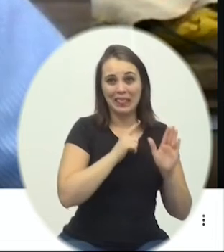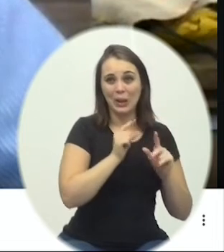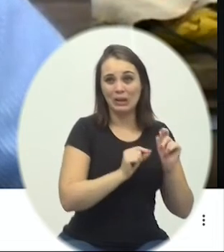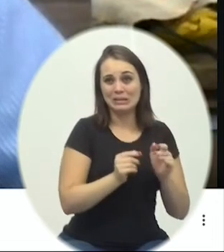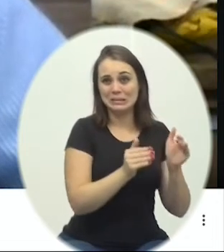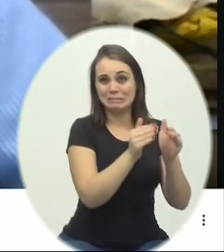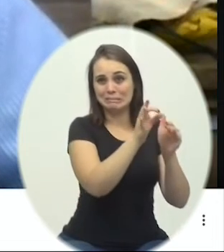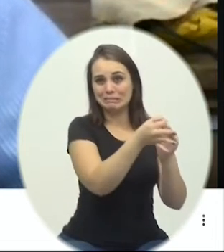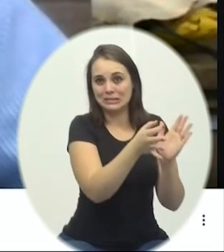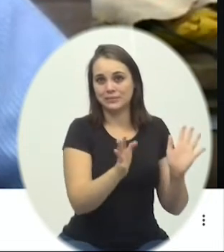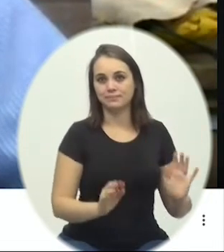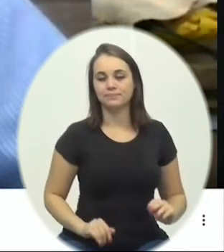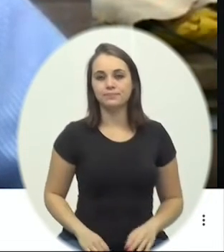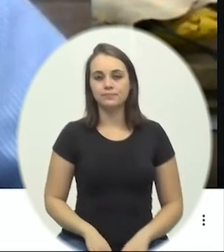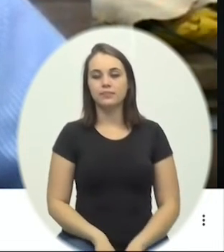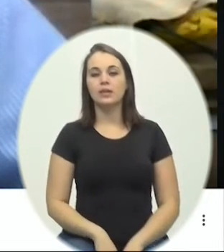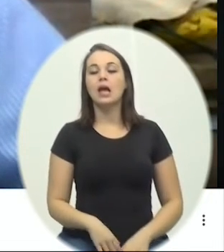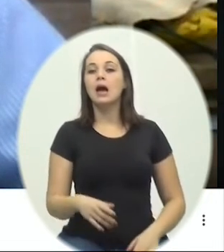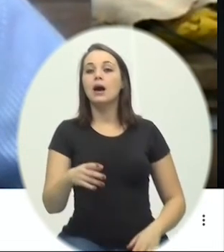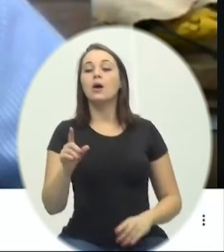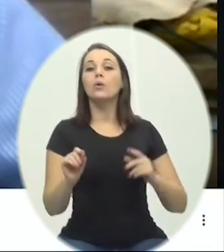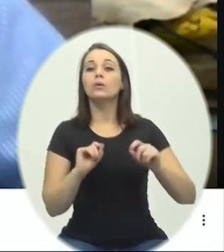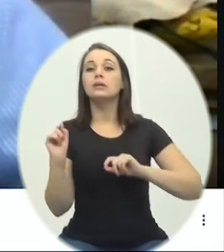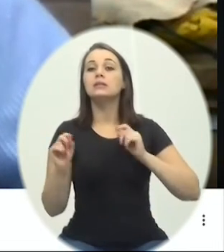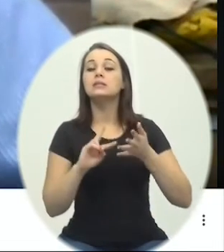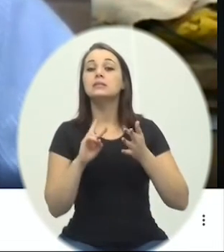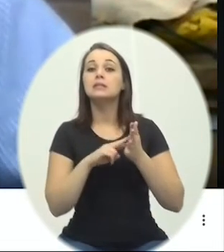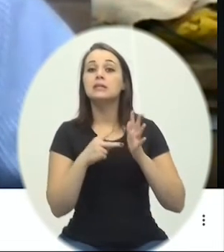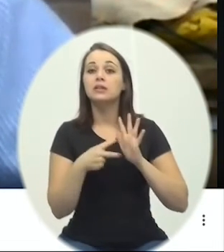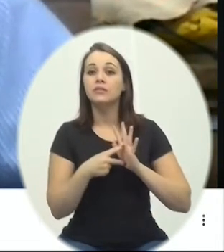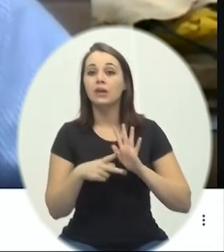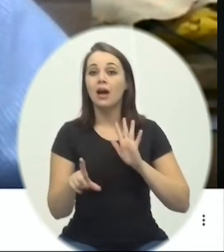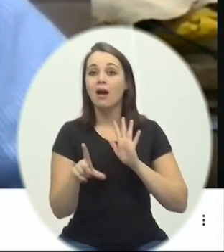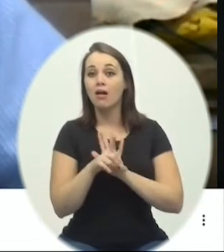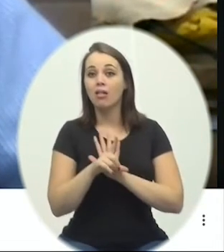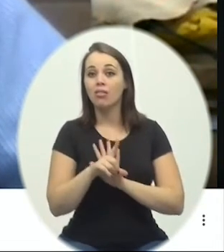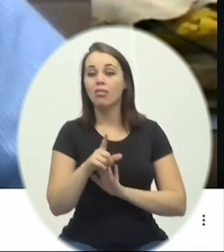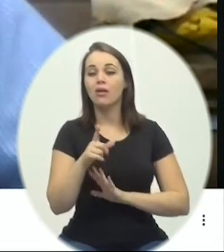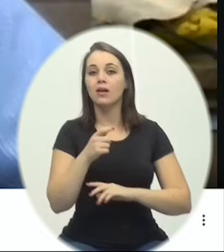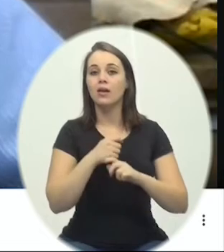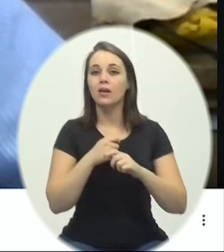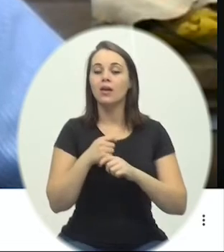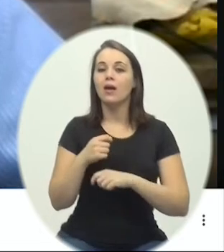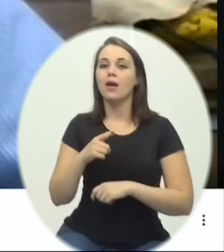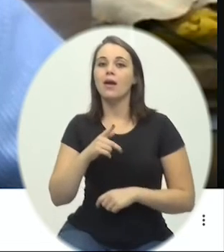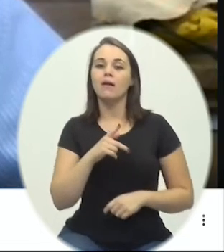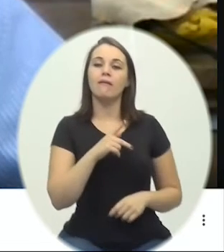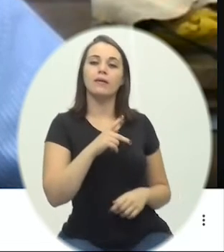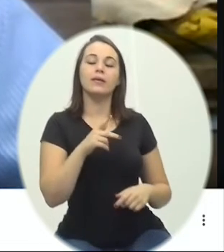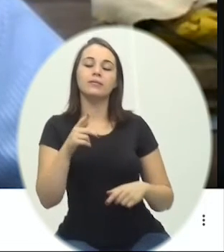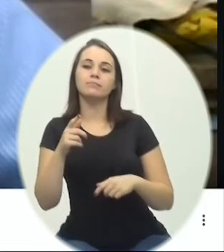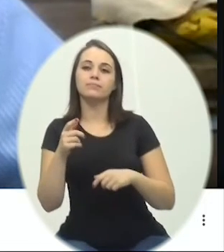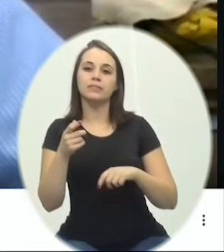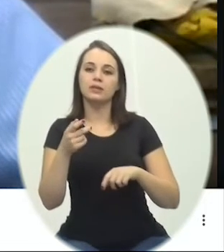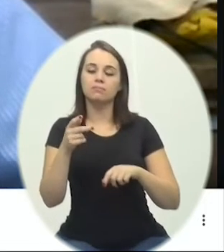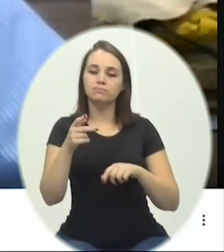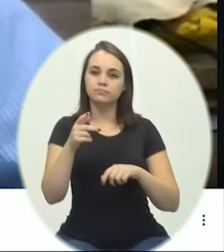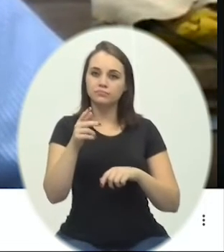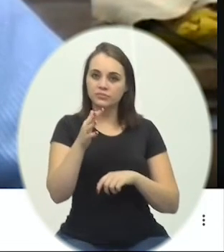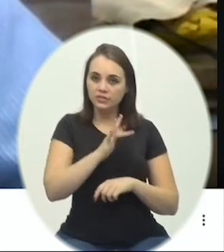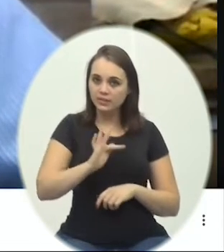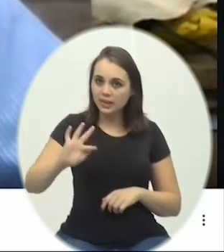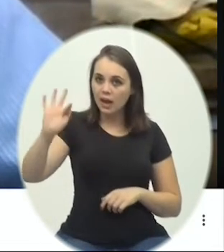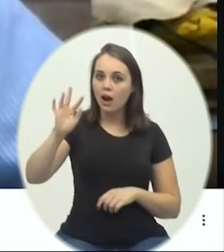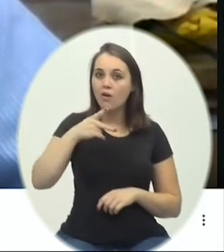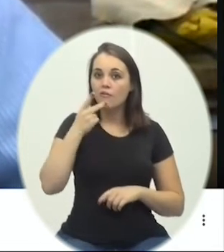lei orçamentária anual do governo federal, ela veio sem 2 bilhões para o orçamento do IBGE